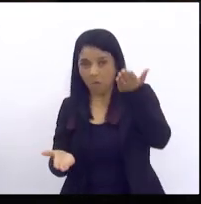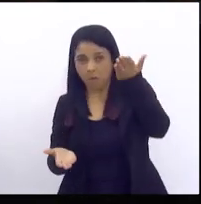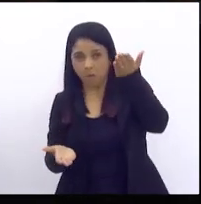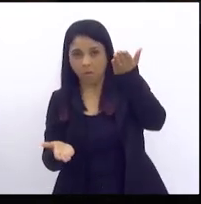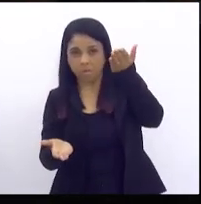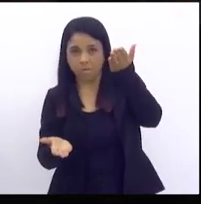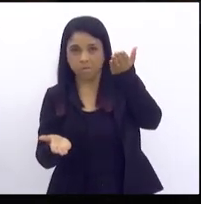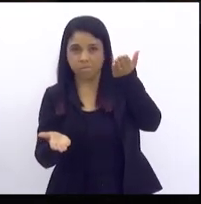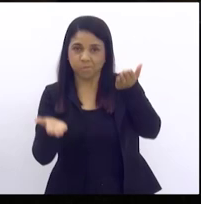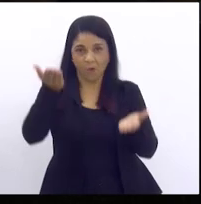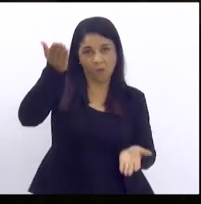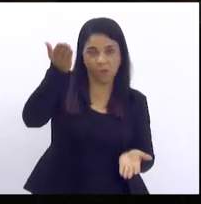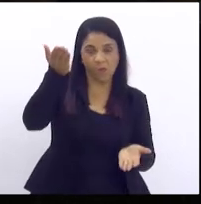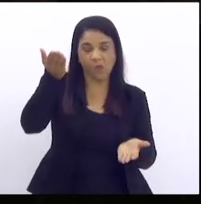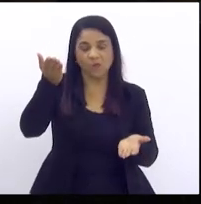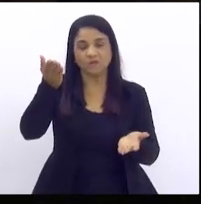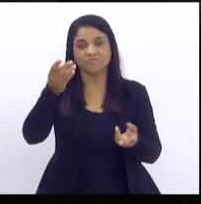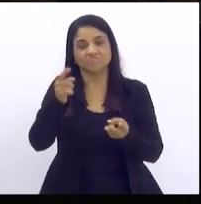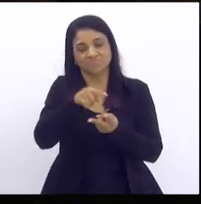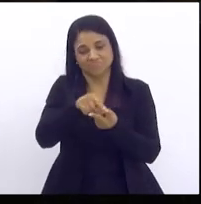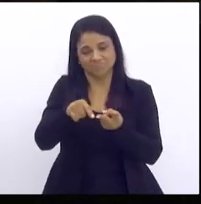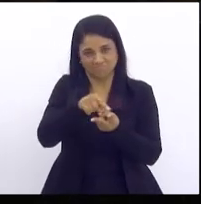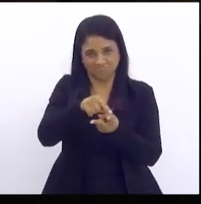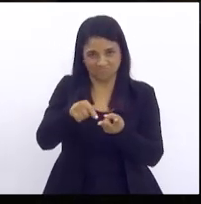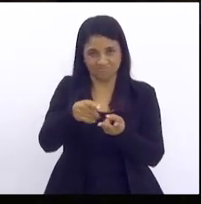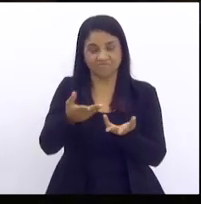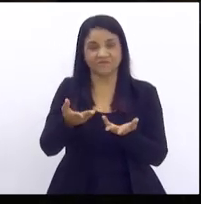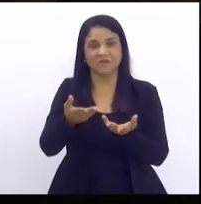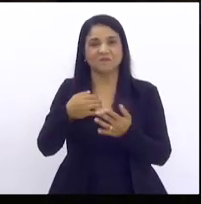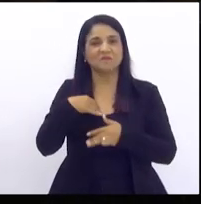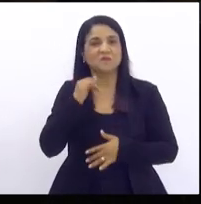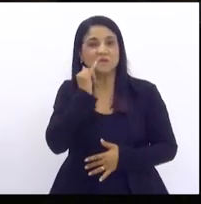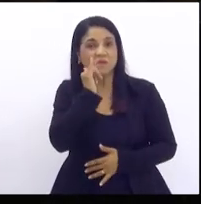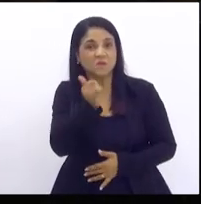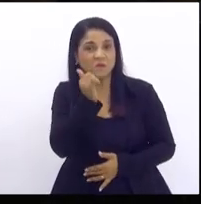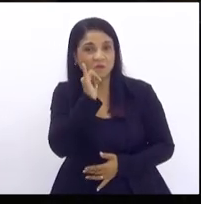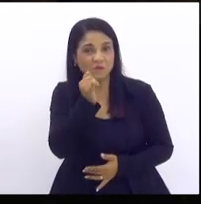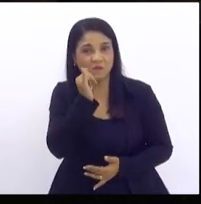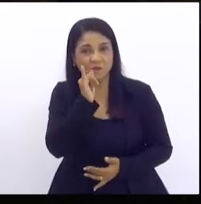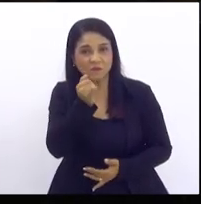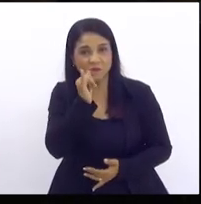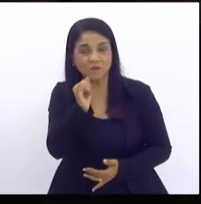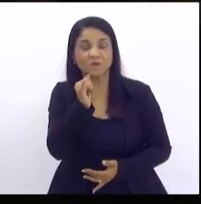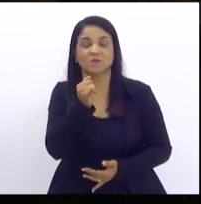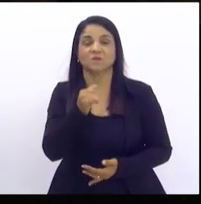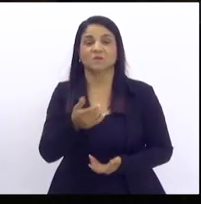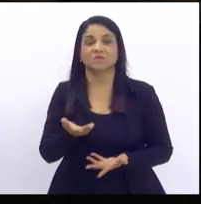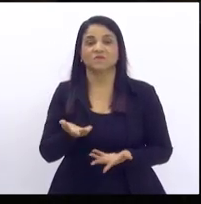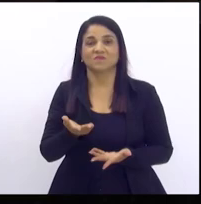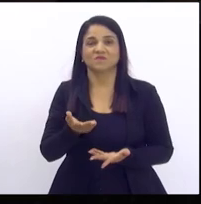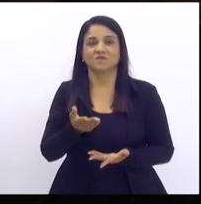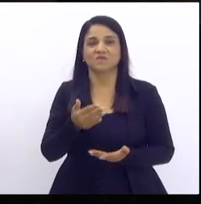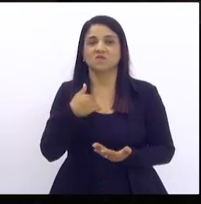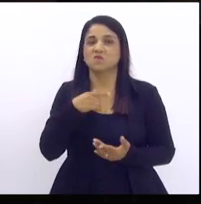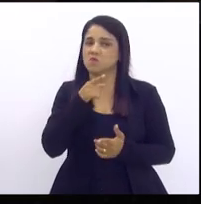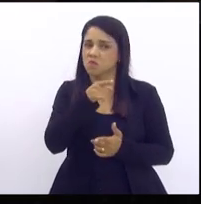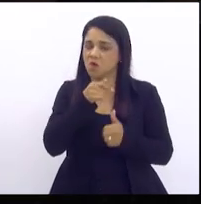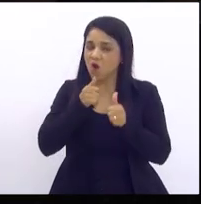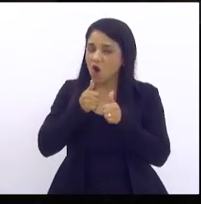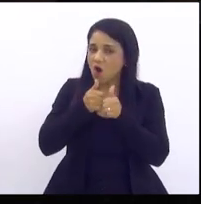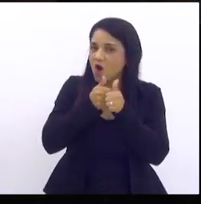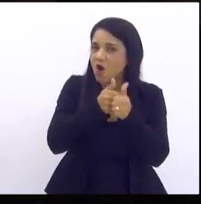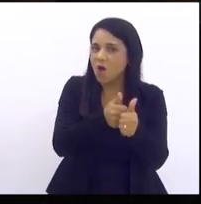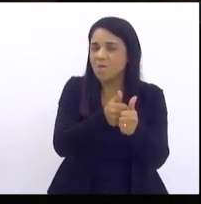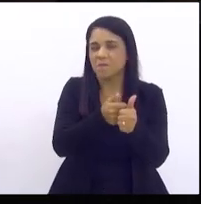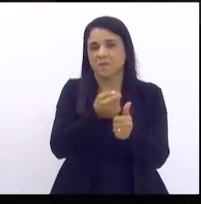vertentes. Mas, feito esses comentários, senhora presidente, e a senhora acompanha isso muito de